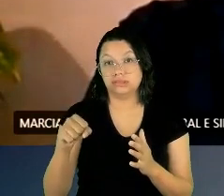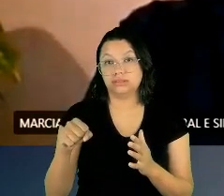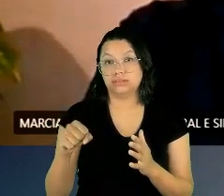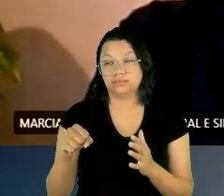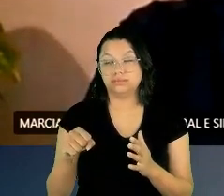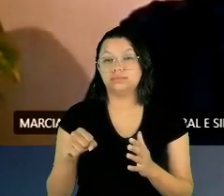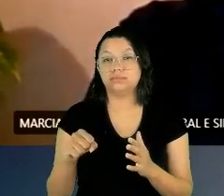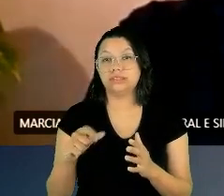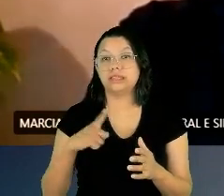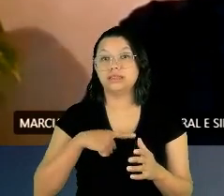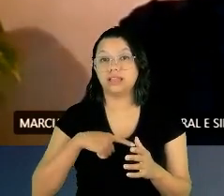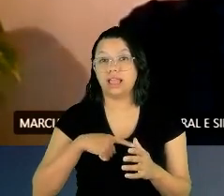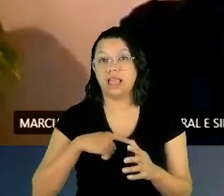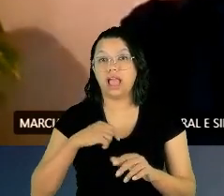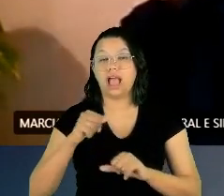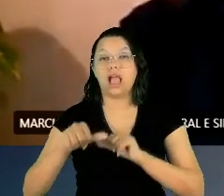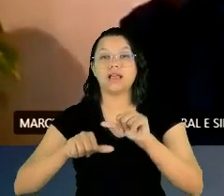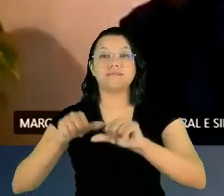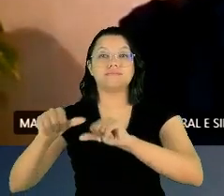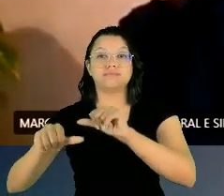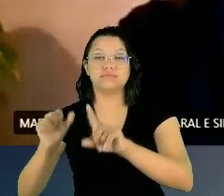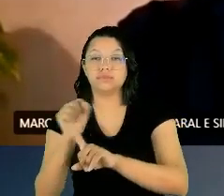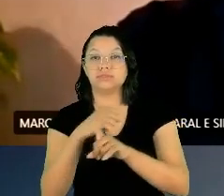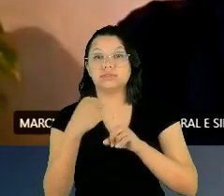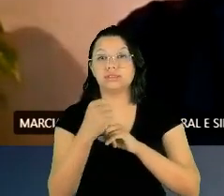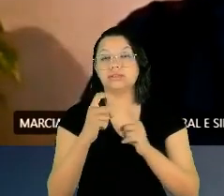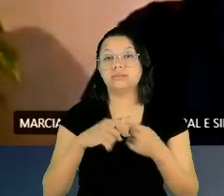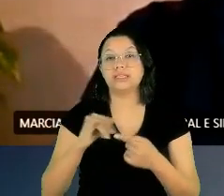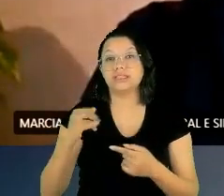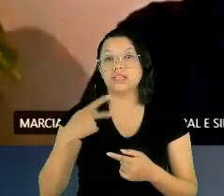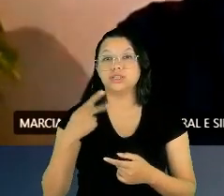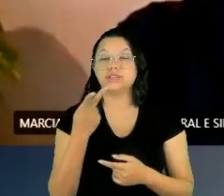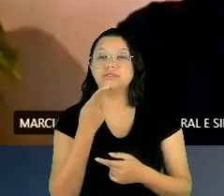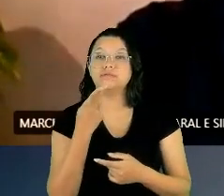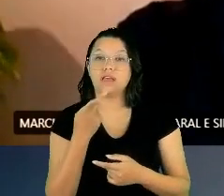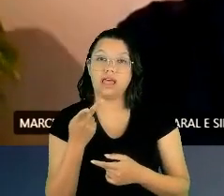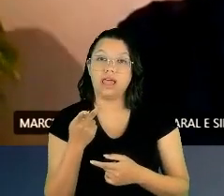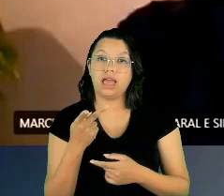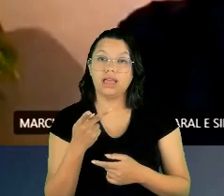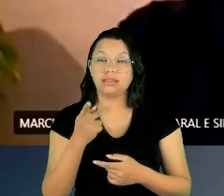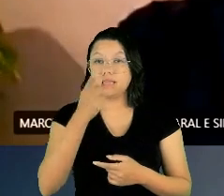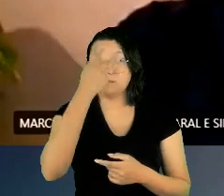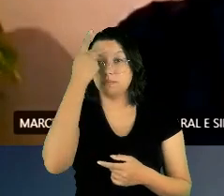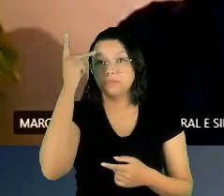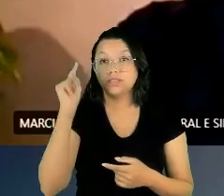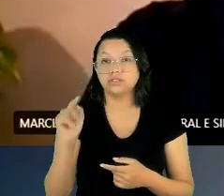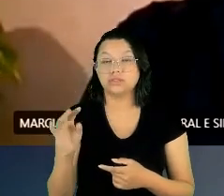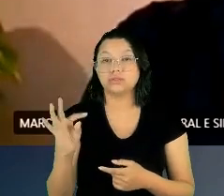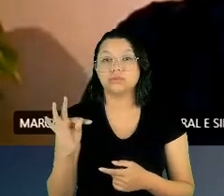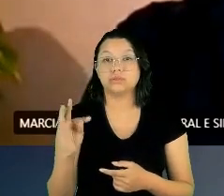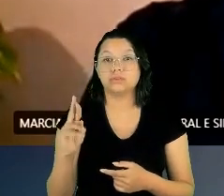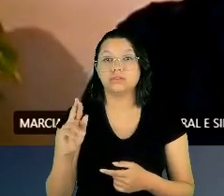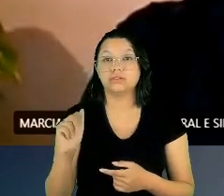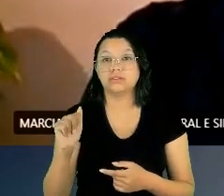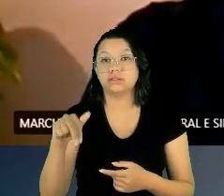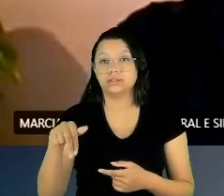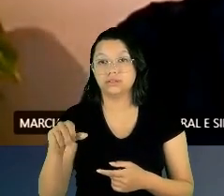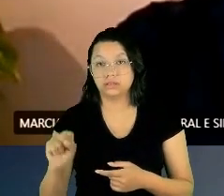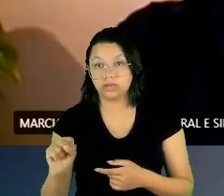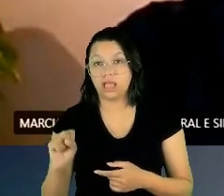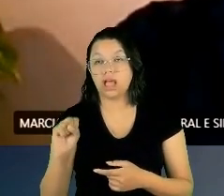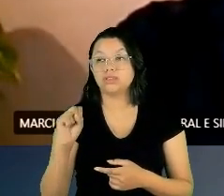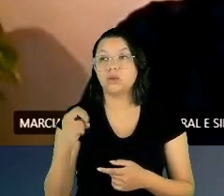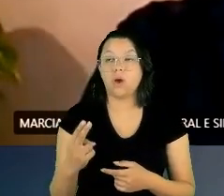fator, sim, é multifatorial, tem as variáveis sociais, mas se a gente disser que o transgênero, ou